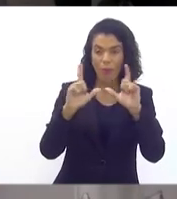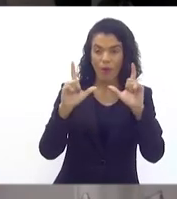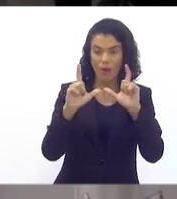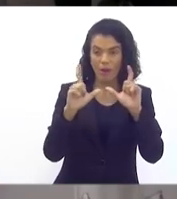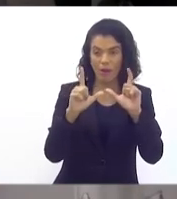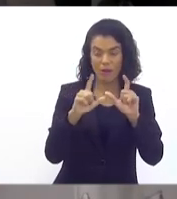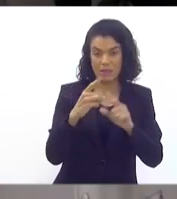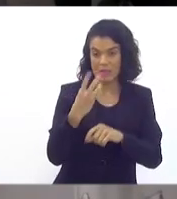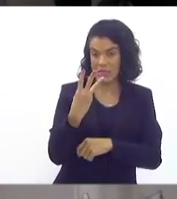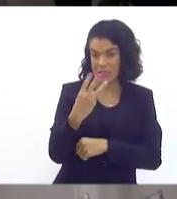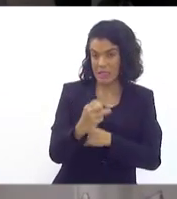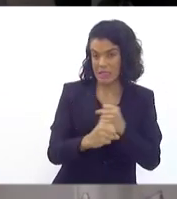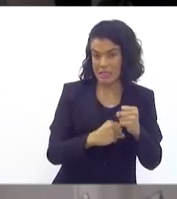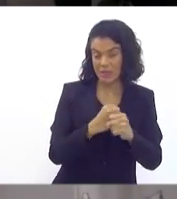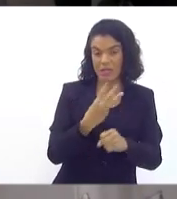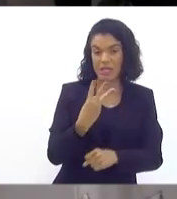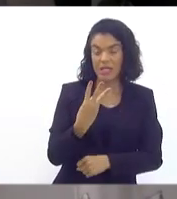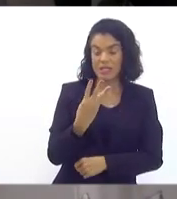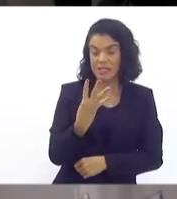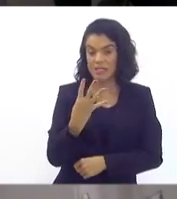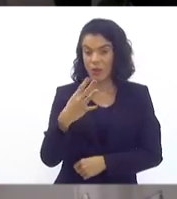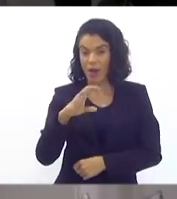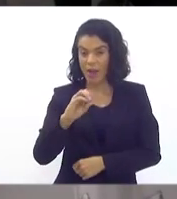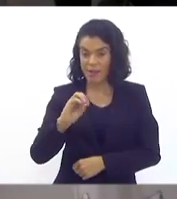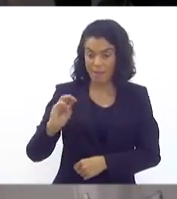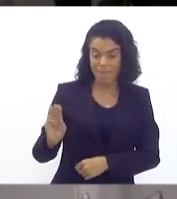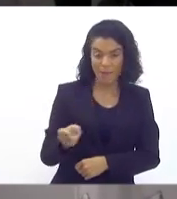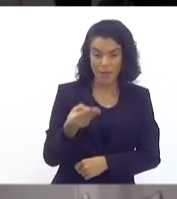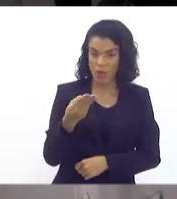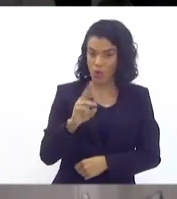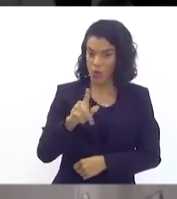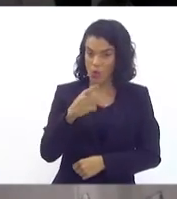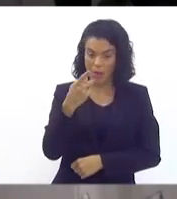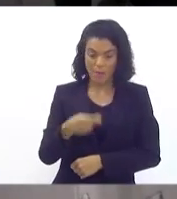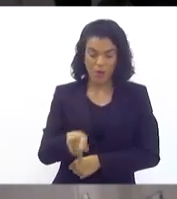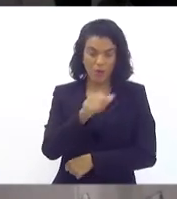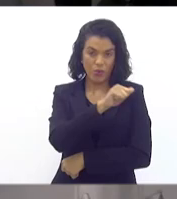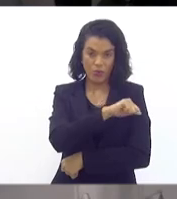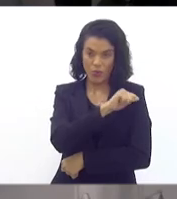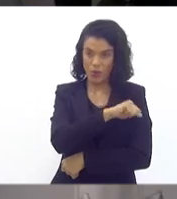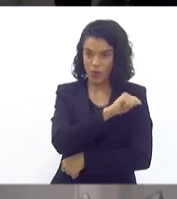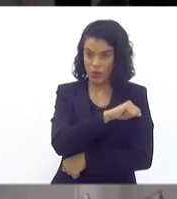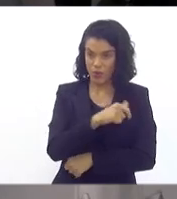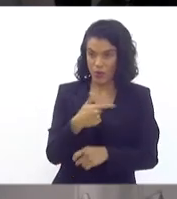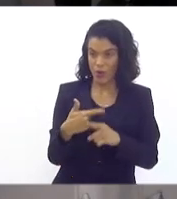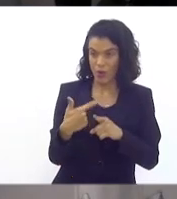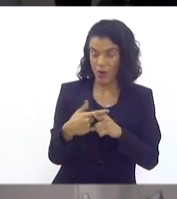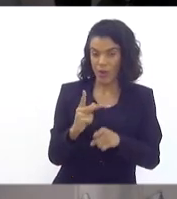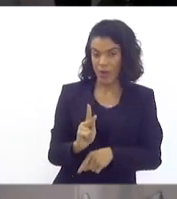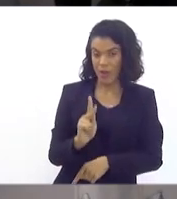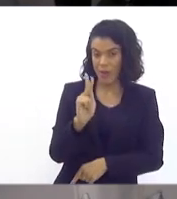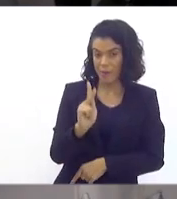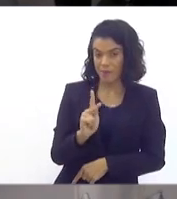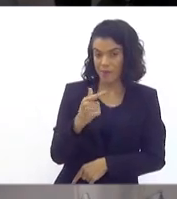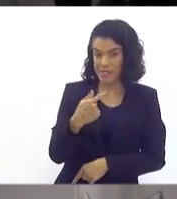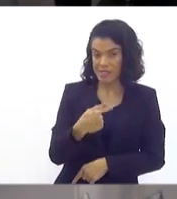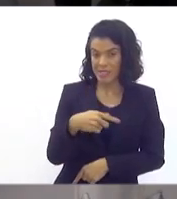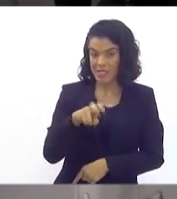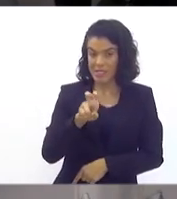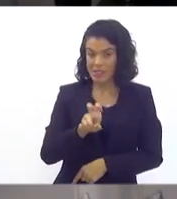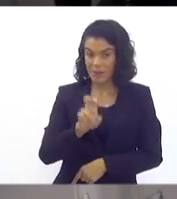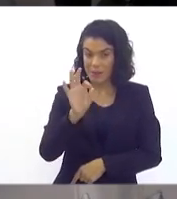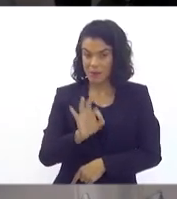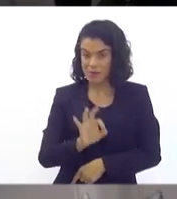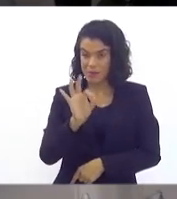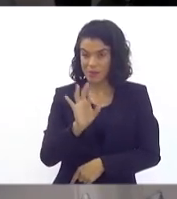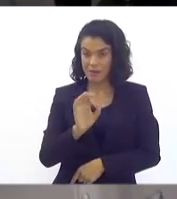que aqueles 340 bilhões do Parque que se fala para o Rio de Janeiro não é no Rio de Janeiro porque a Petrobras 75% fosse